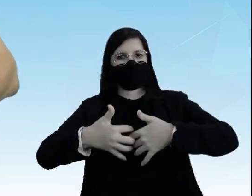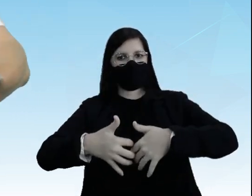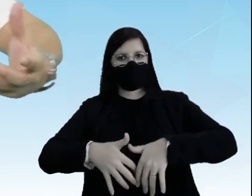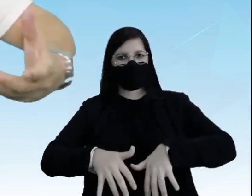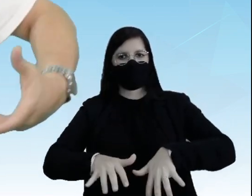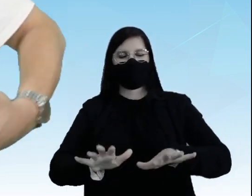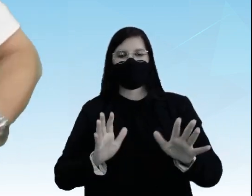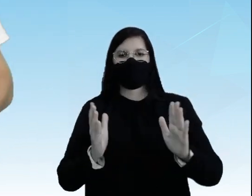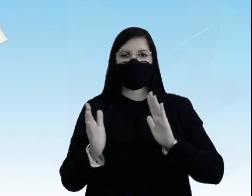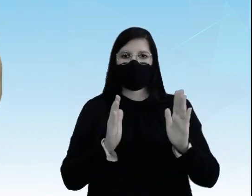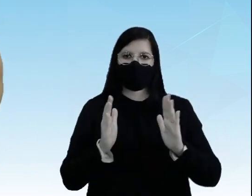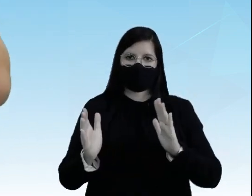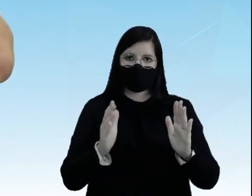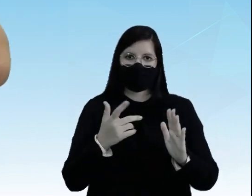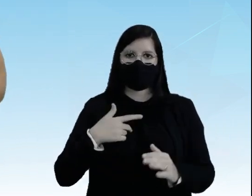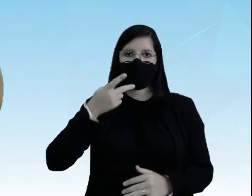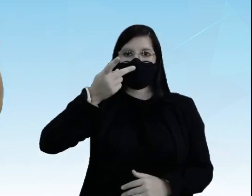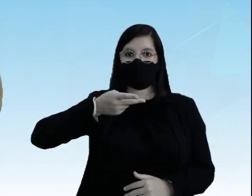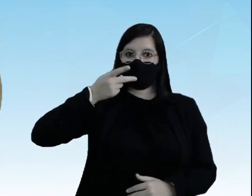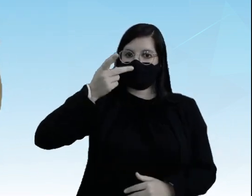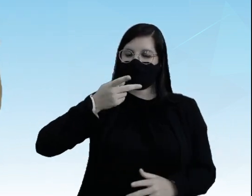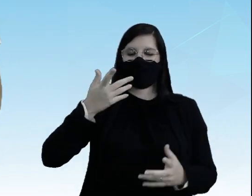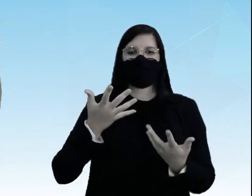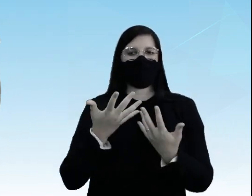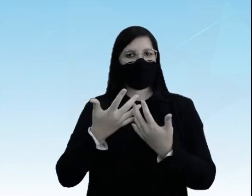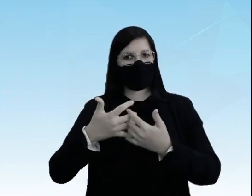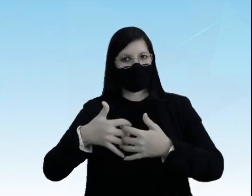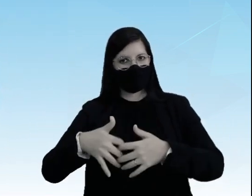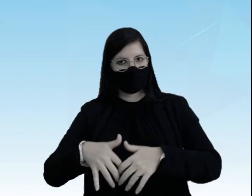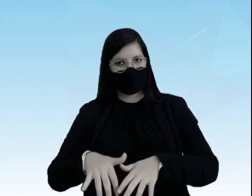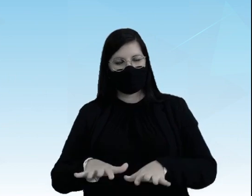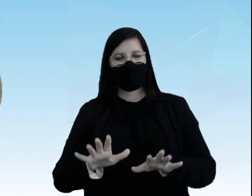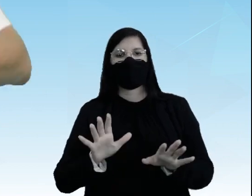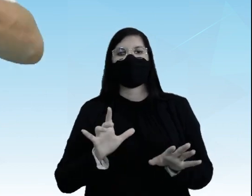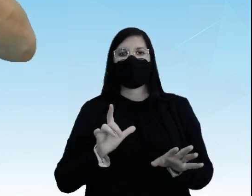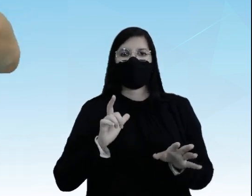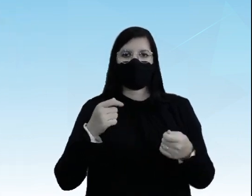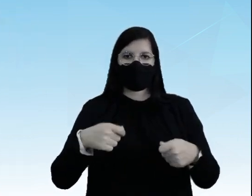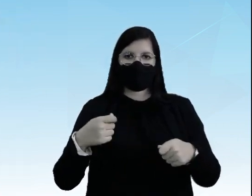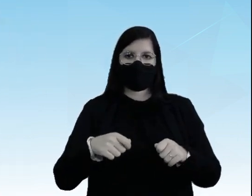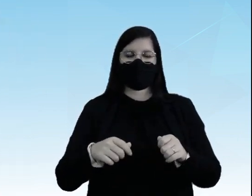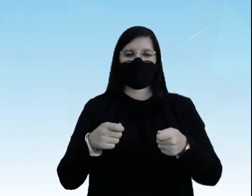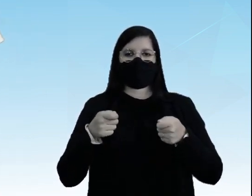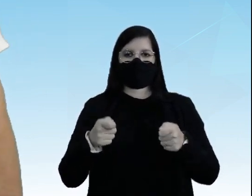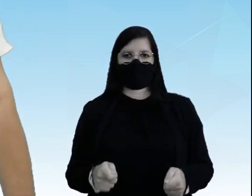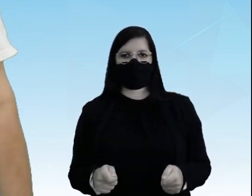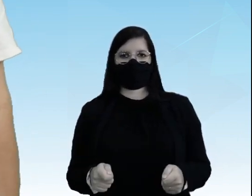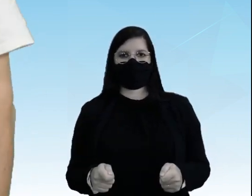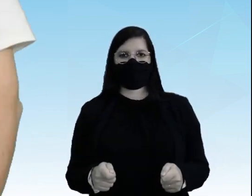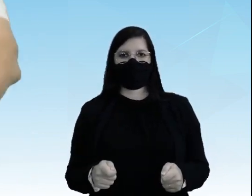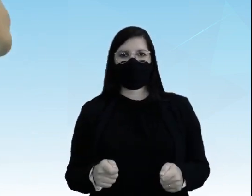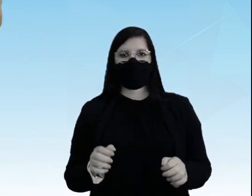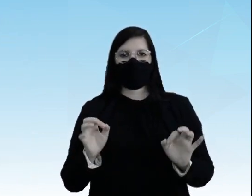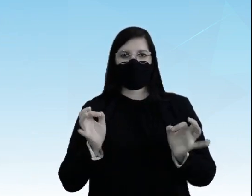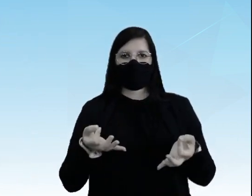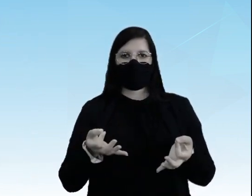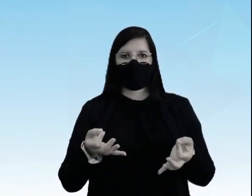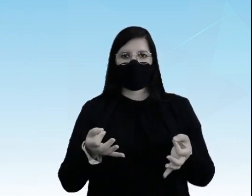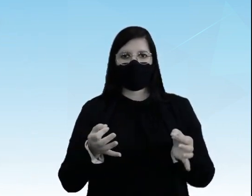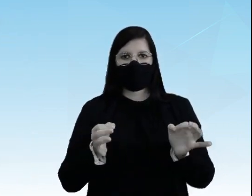houve momentos aqui em que eu estou falando de forma espontânea, temos que ter a postura, certo? E lembrar